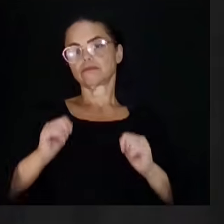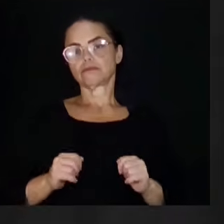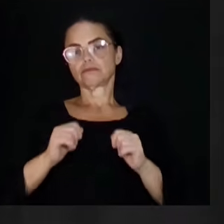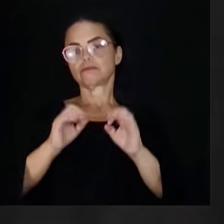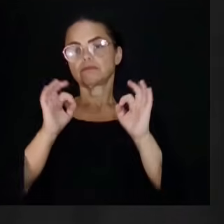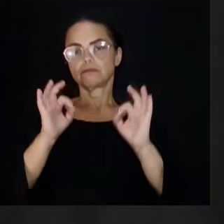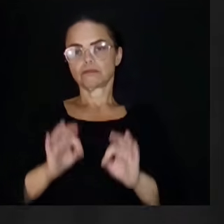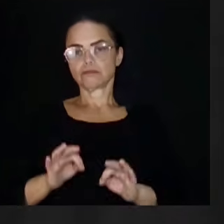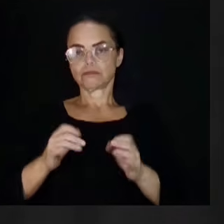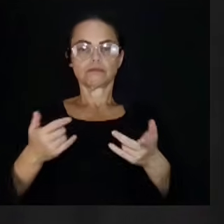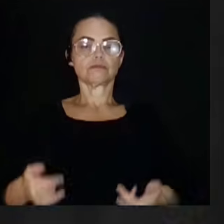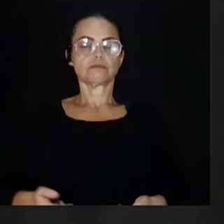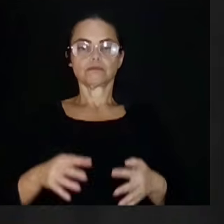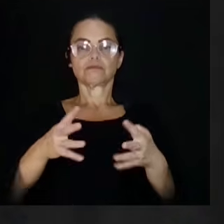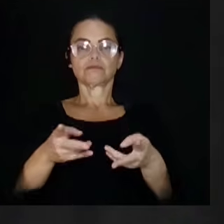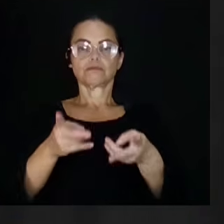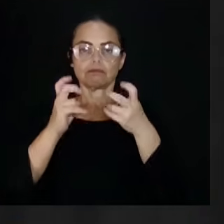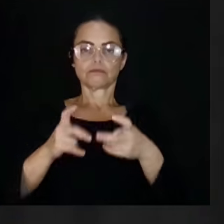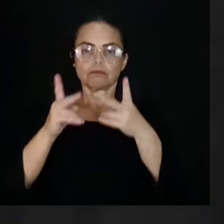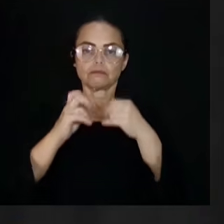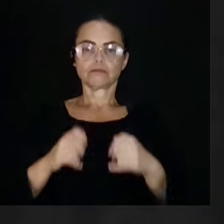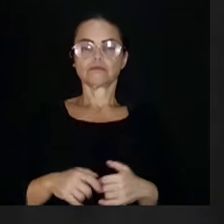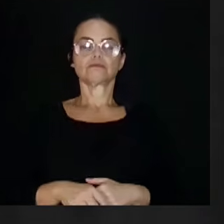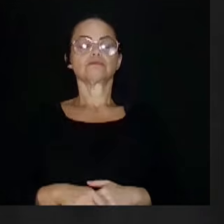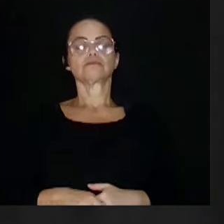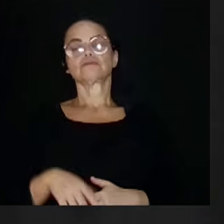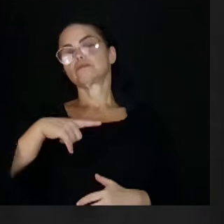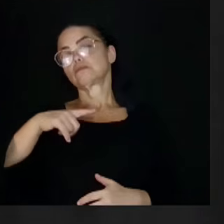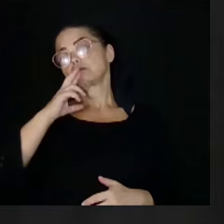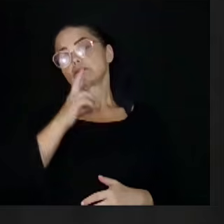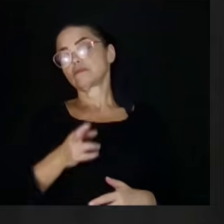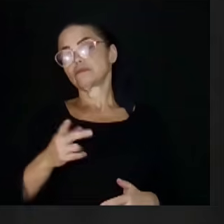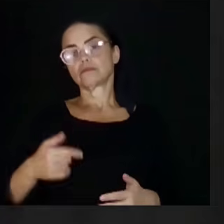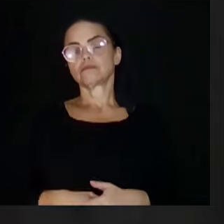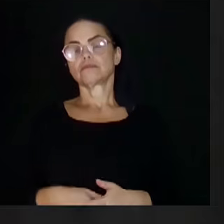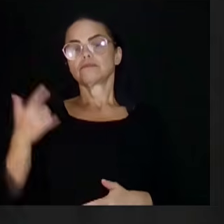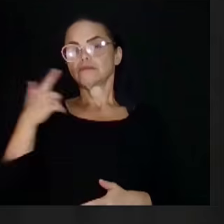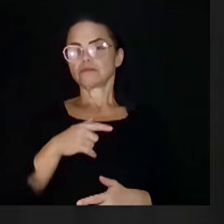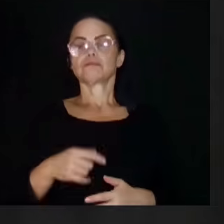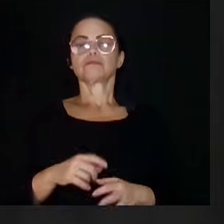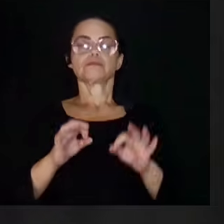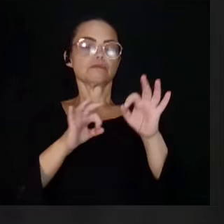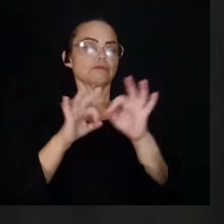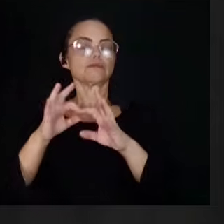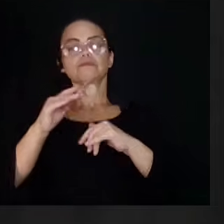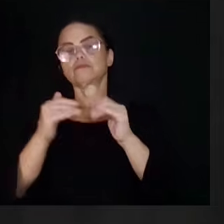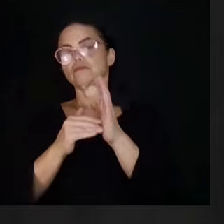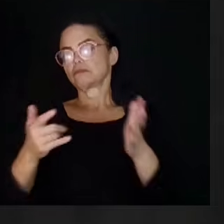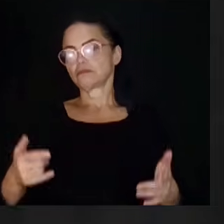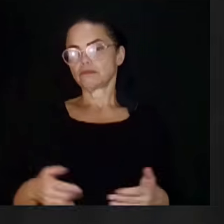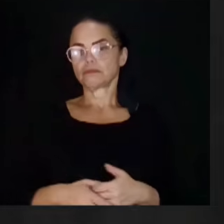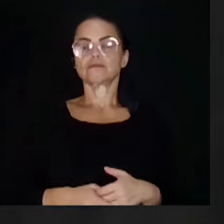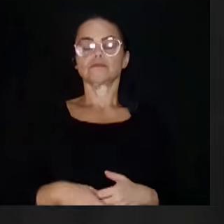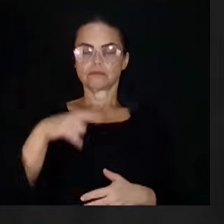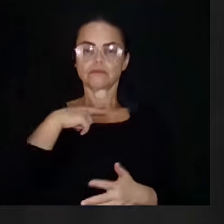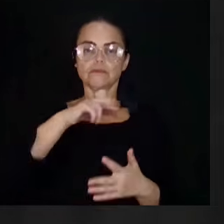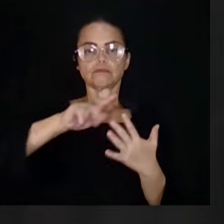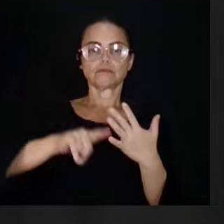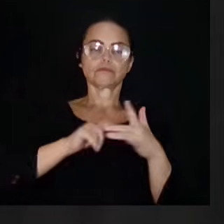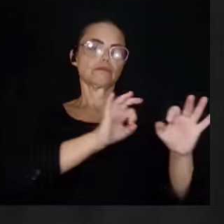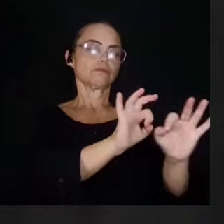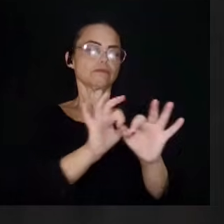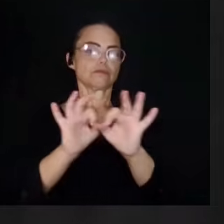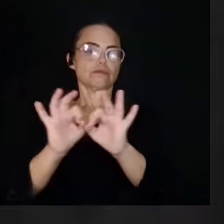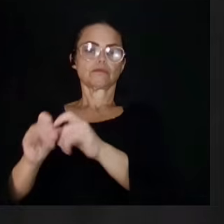ouvida, né? E a gente vem conseguindo dar conta disso, né? Então a gente tem vários projetos lá no Centro de Saúde